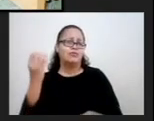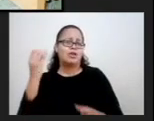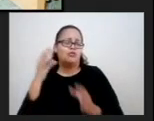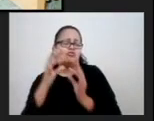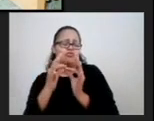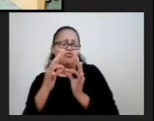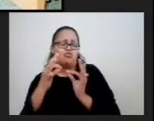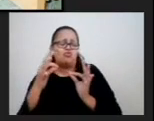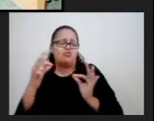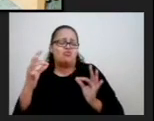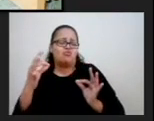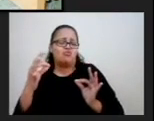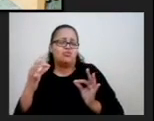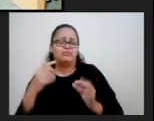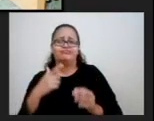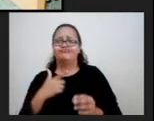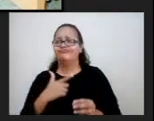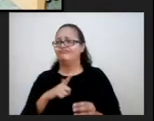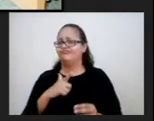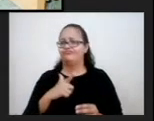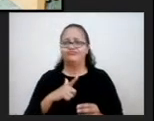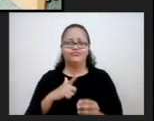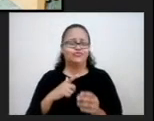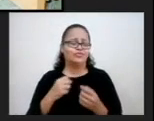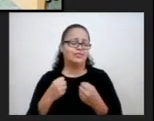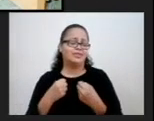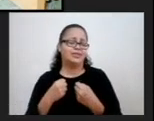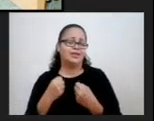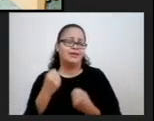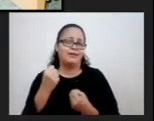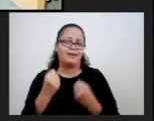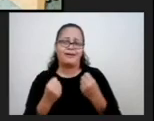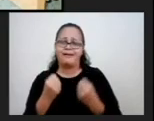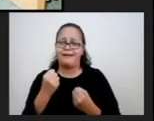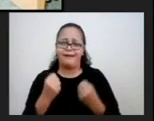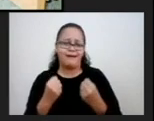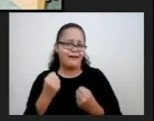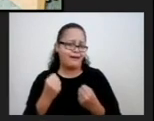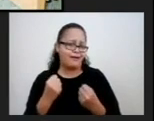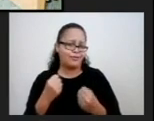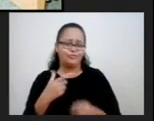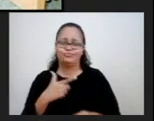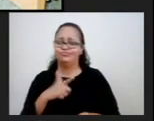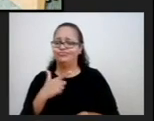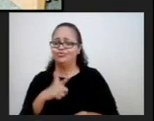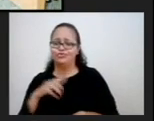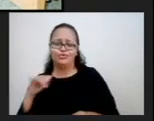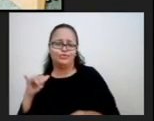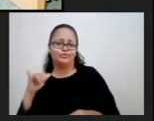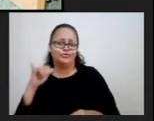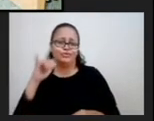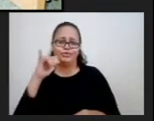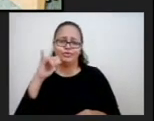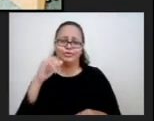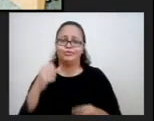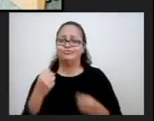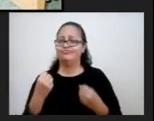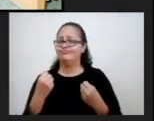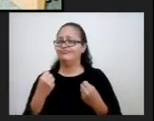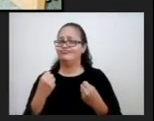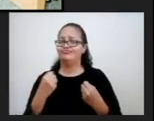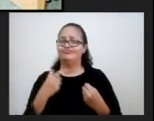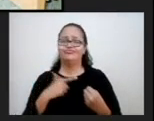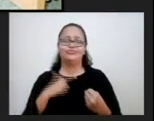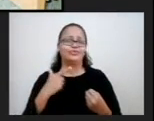não se tinha carros, não se tinha aviões, não tinha trem, não se tinha moto. Era muito